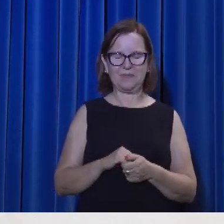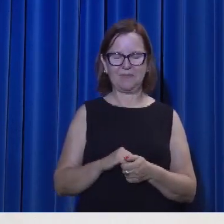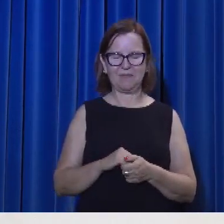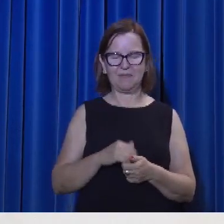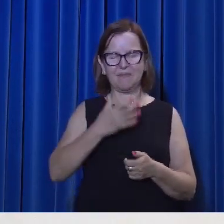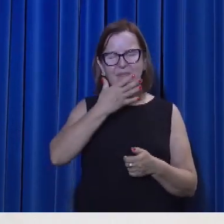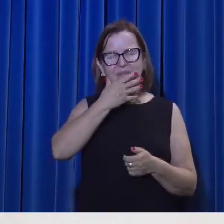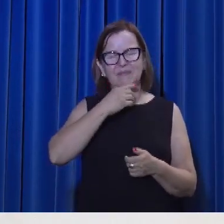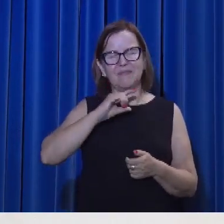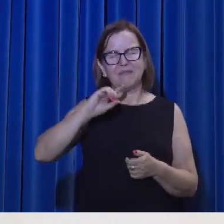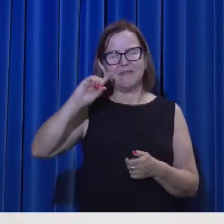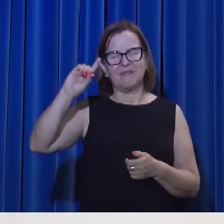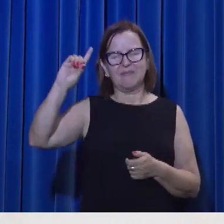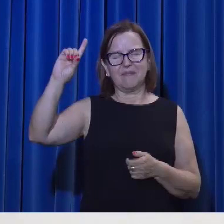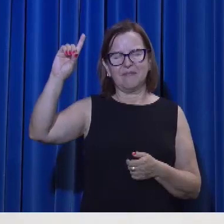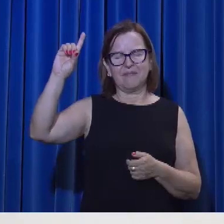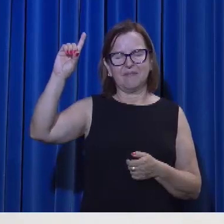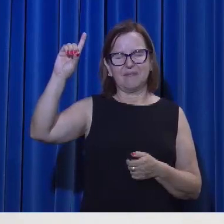Ó Pai,